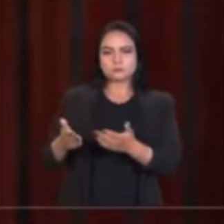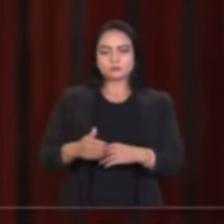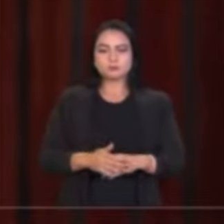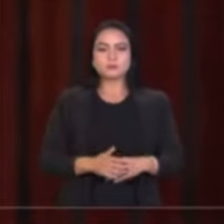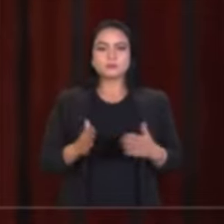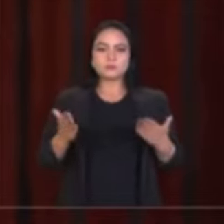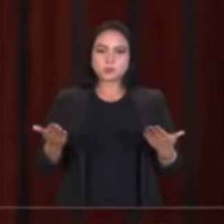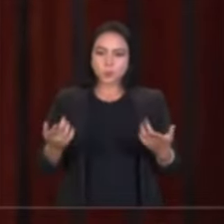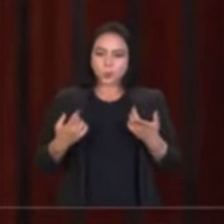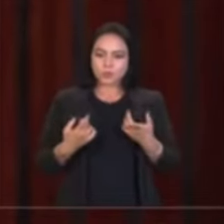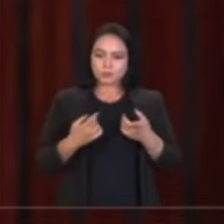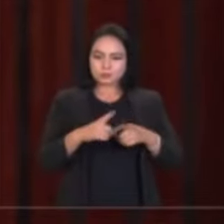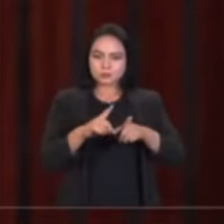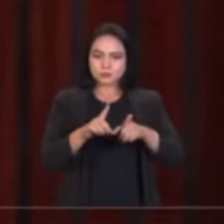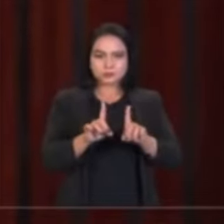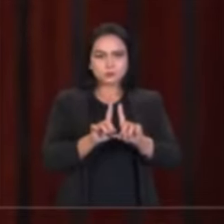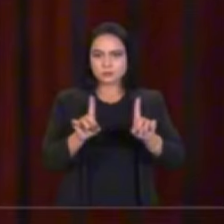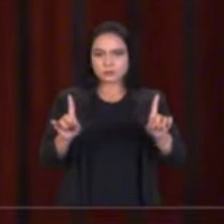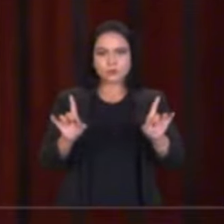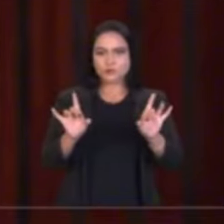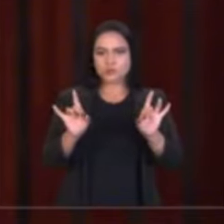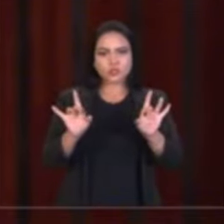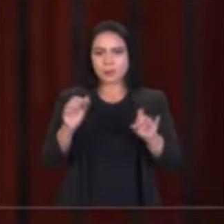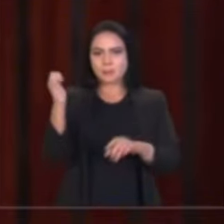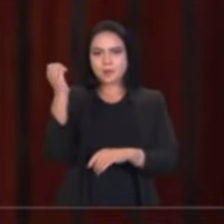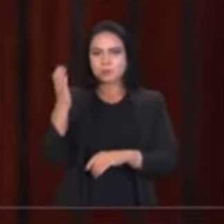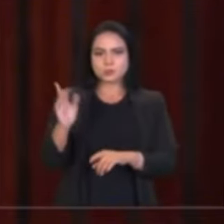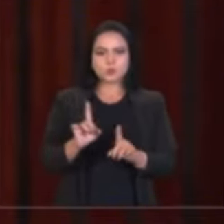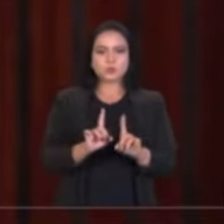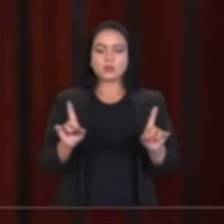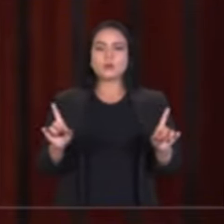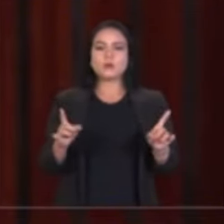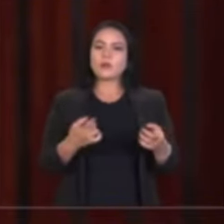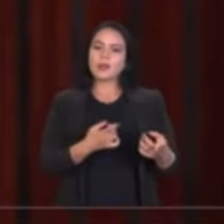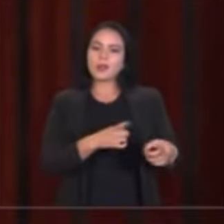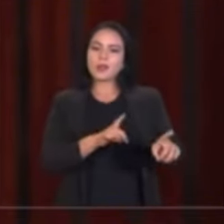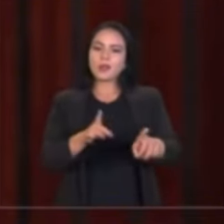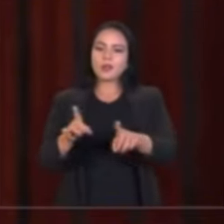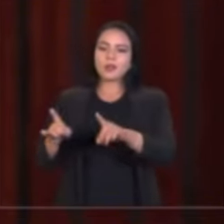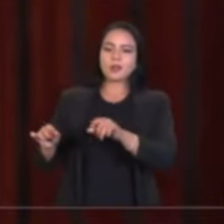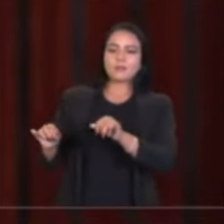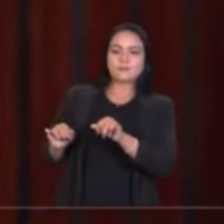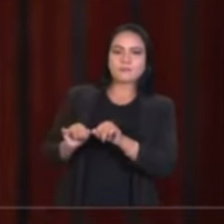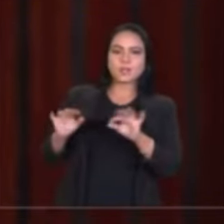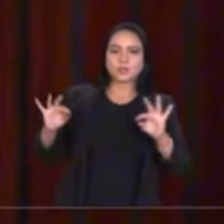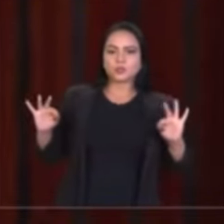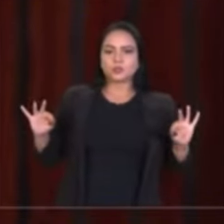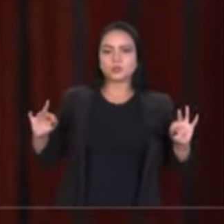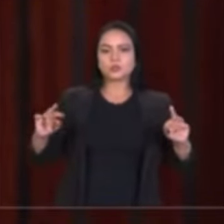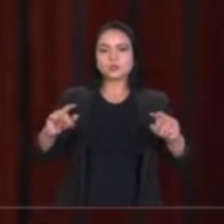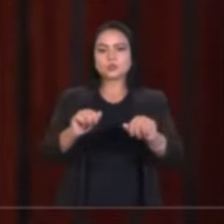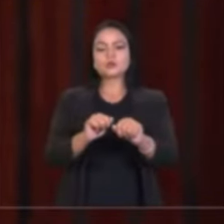esse ataque não foi feito só no Brasil. Esse ataque é feito em